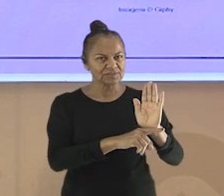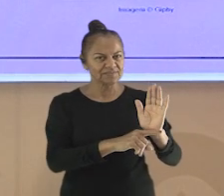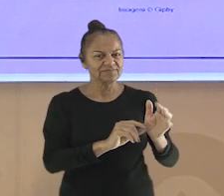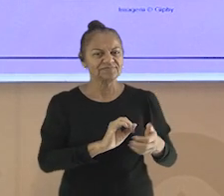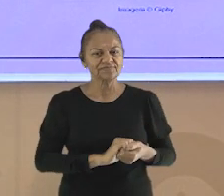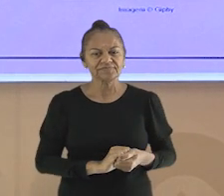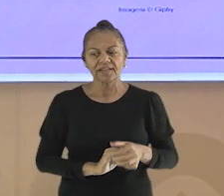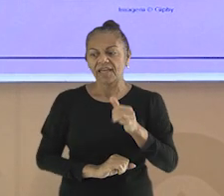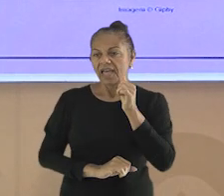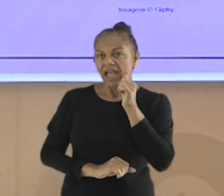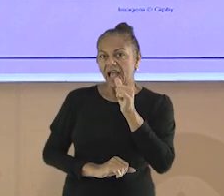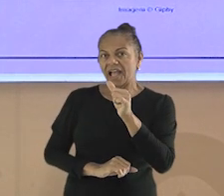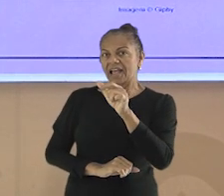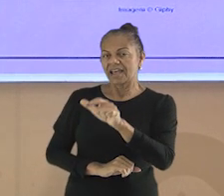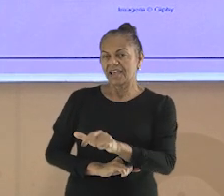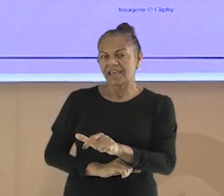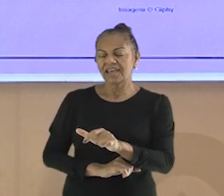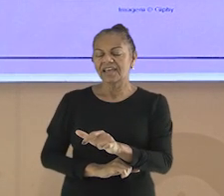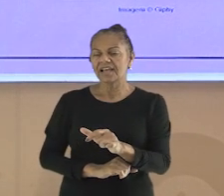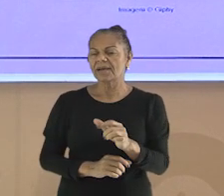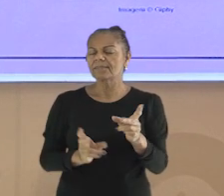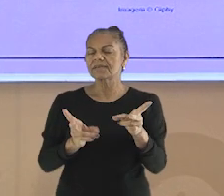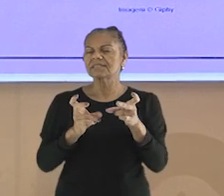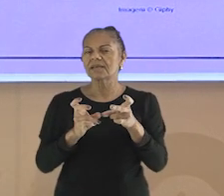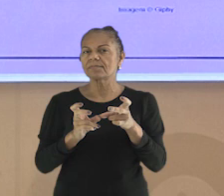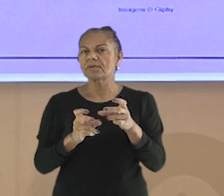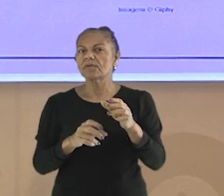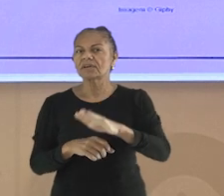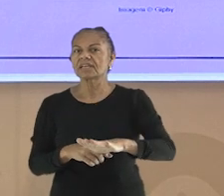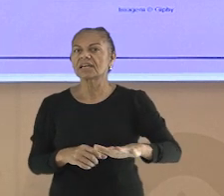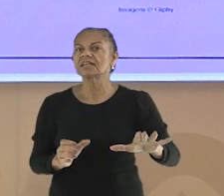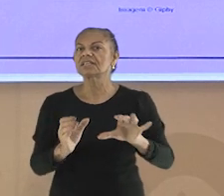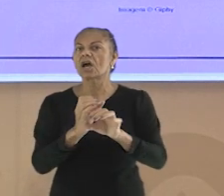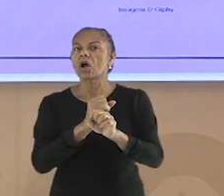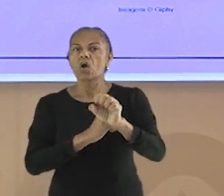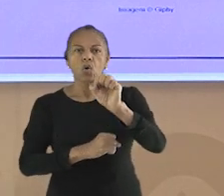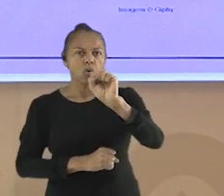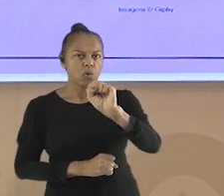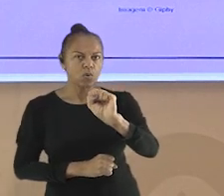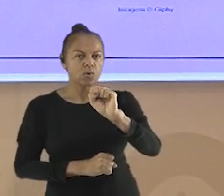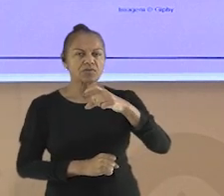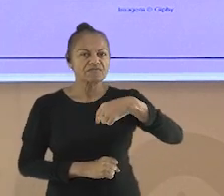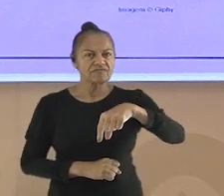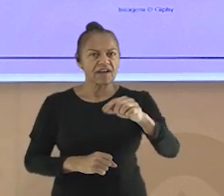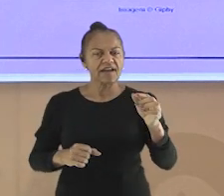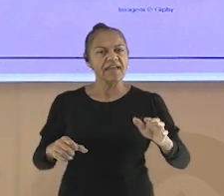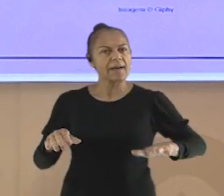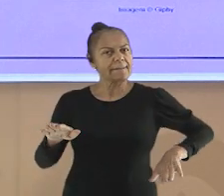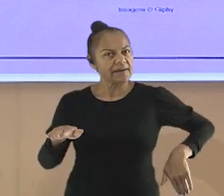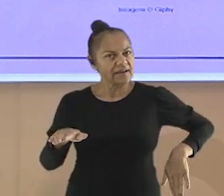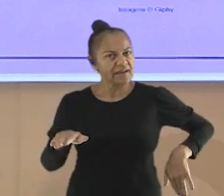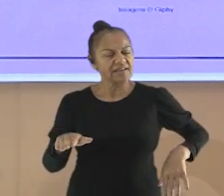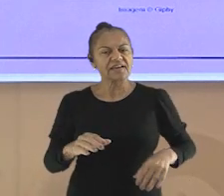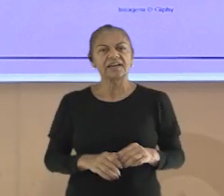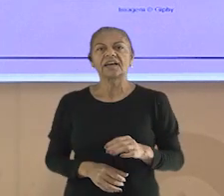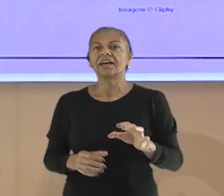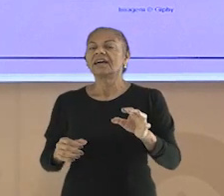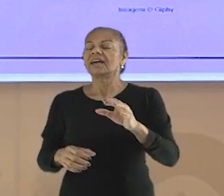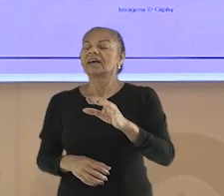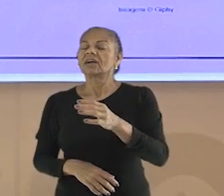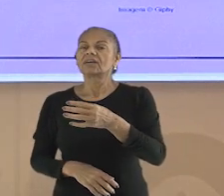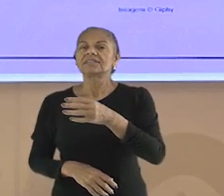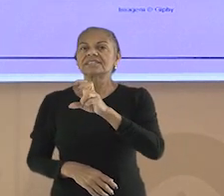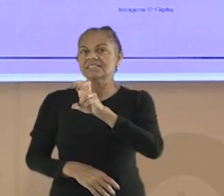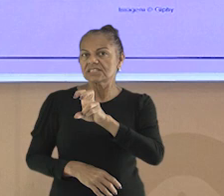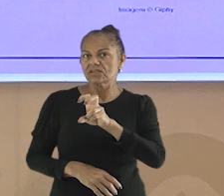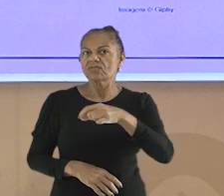a tabela? Bom, Maria identificou que 8 crianças gostam de ir à praia, 5 gostam